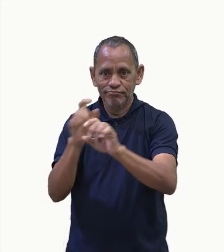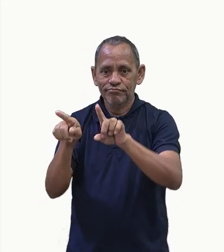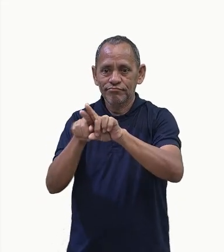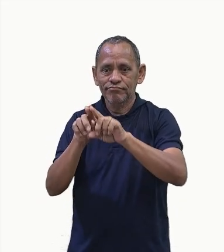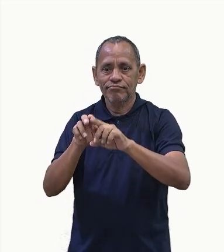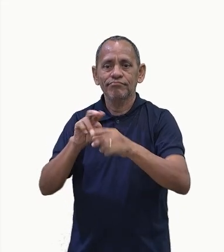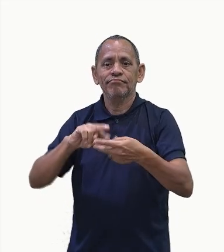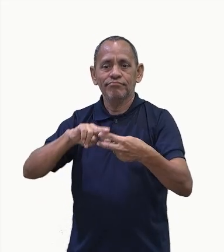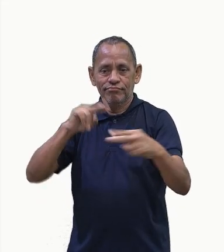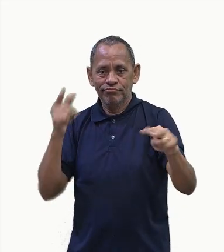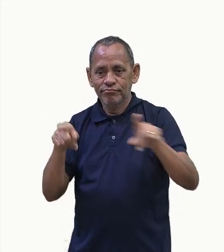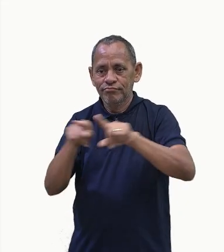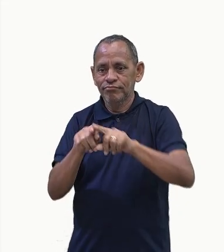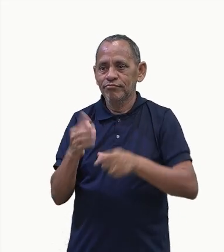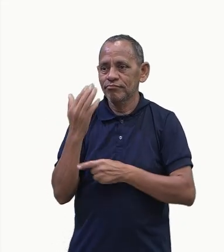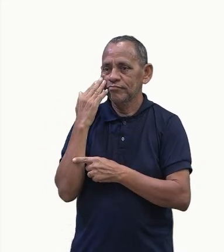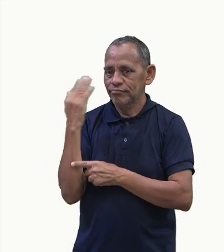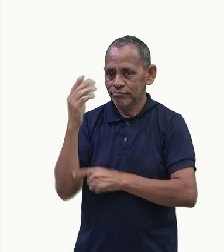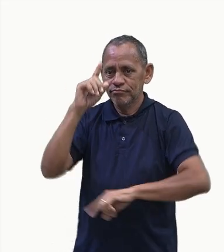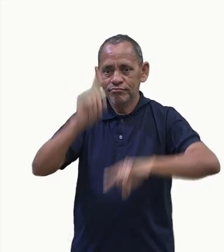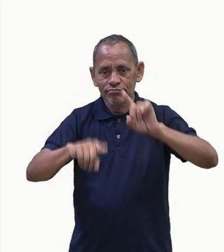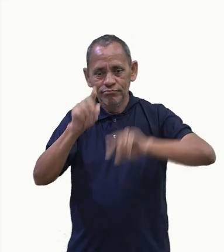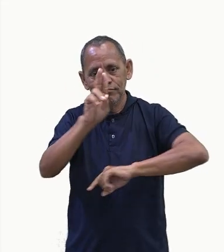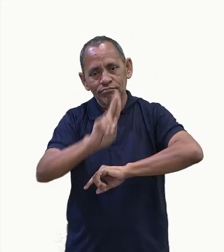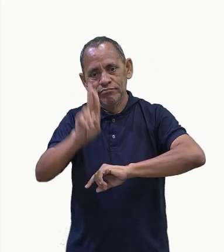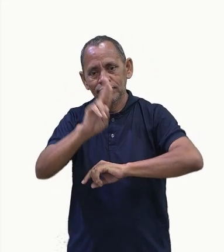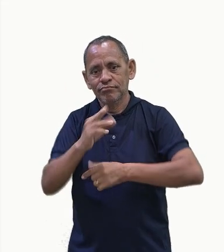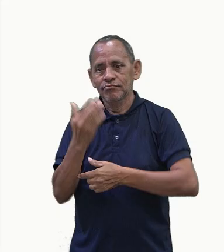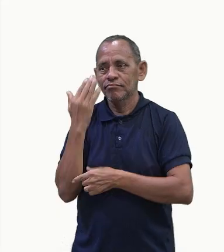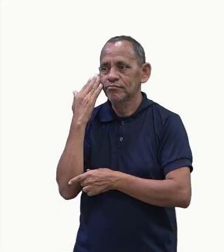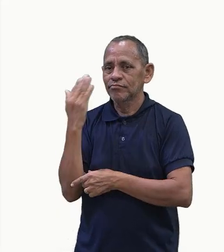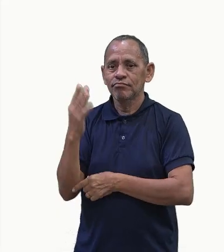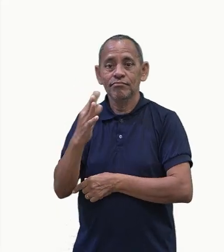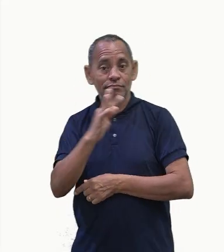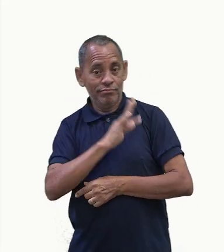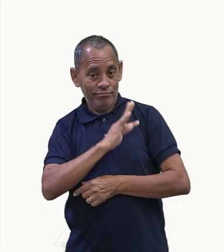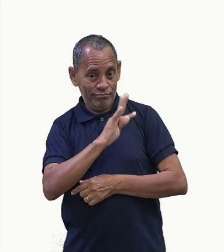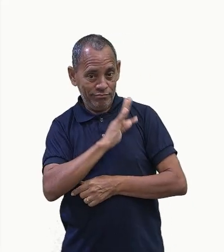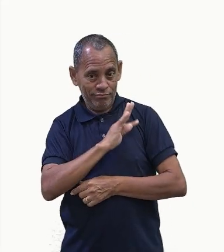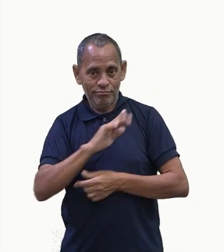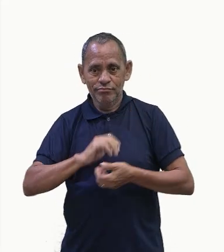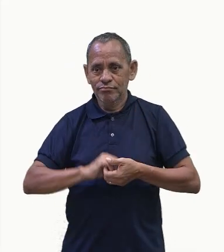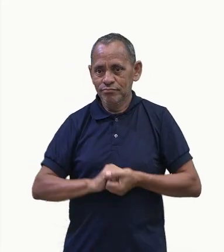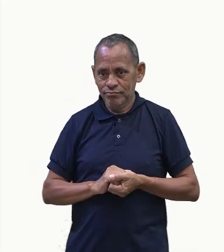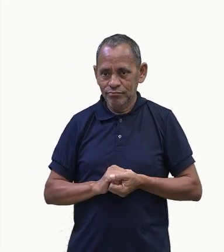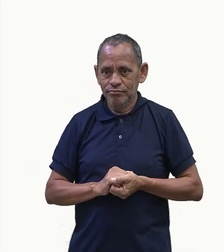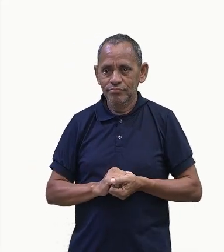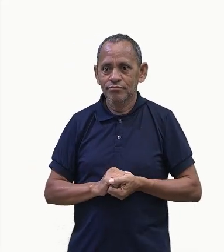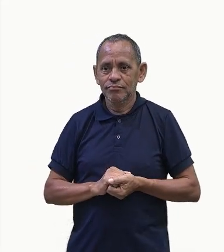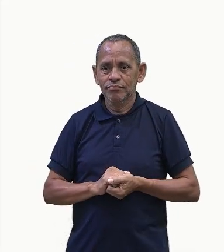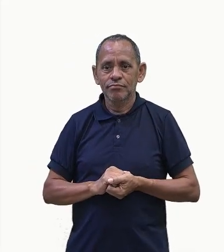ferramentas utilizadas pela essa técnica de CRISPR. Aqui a gente está se tratando da